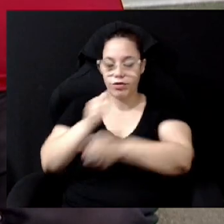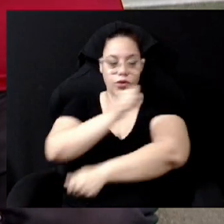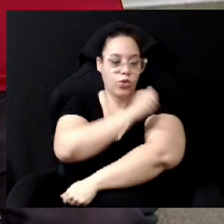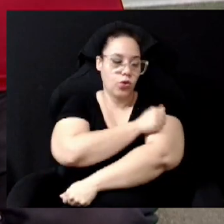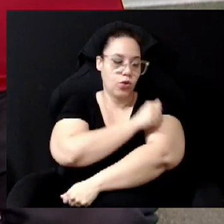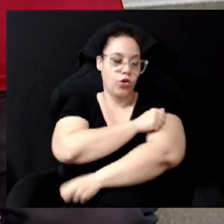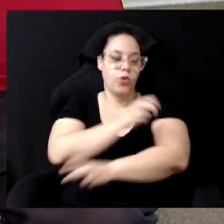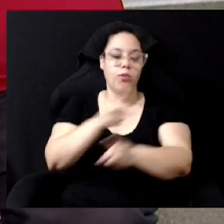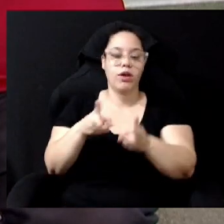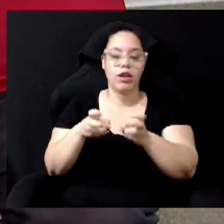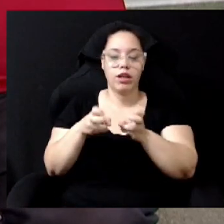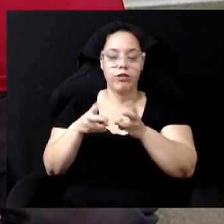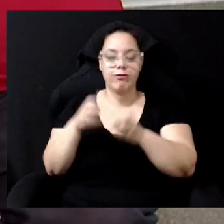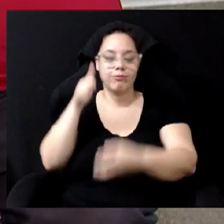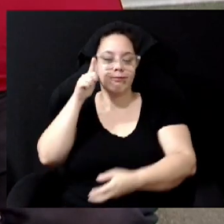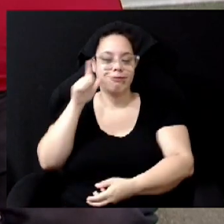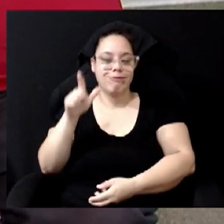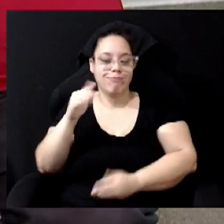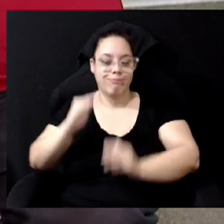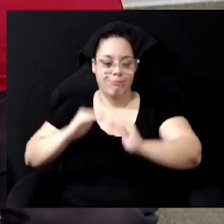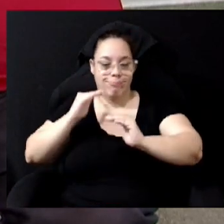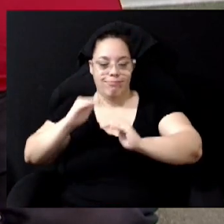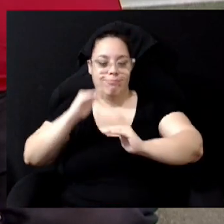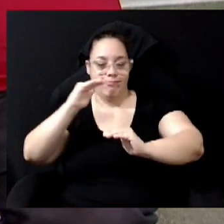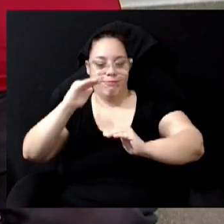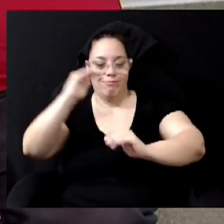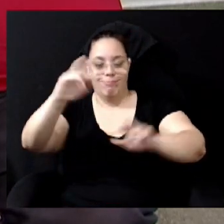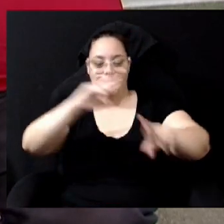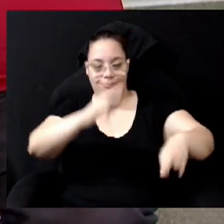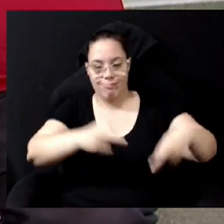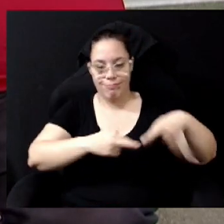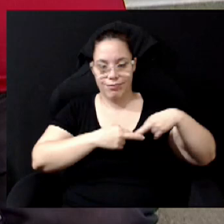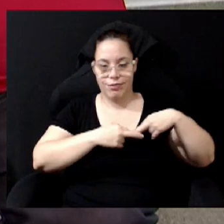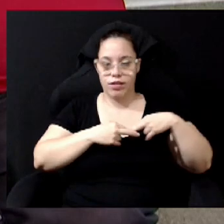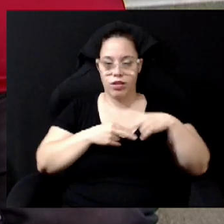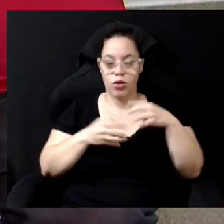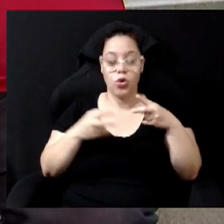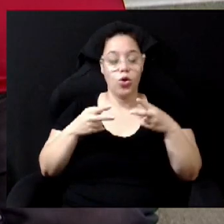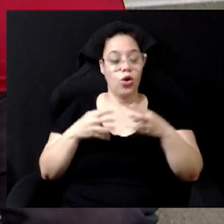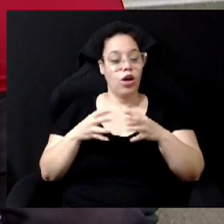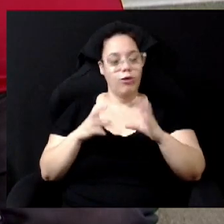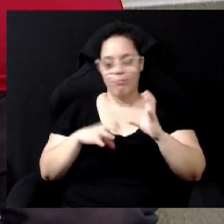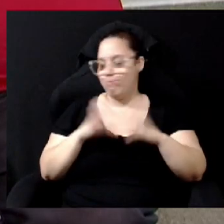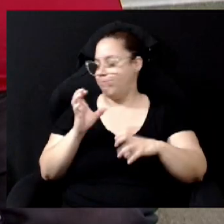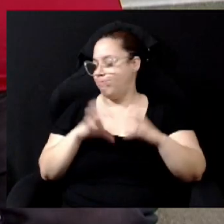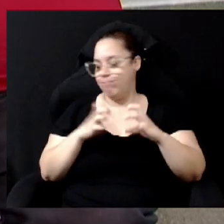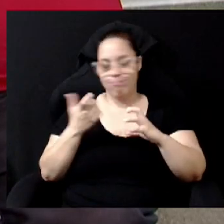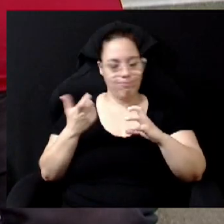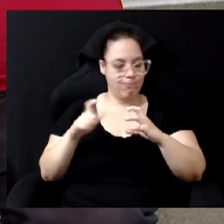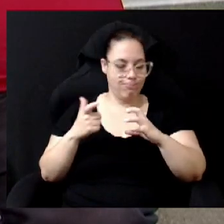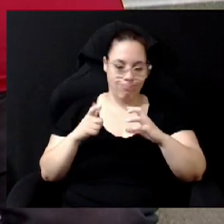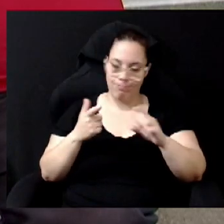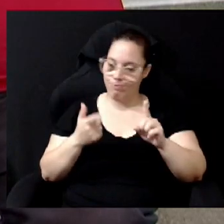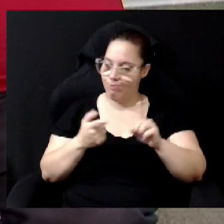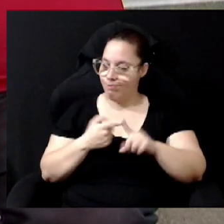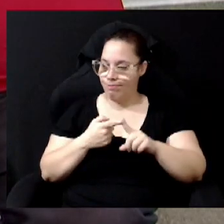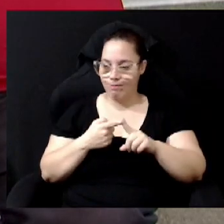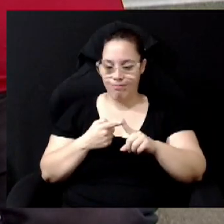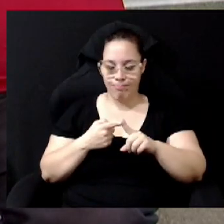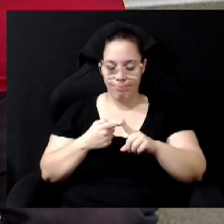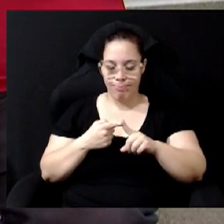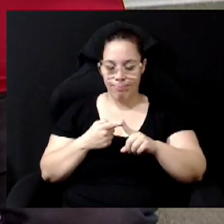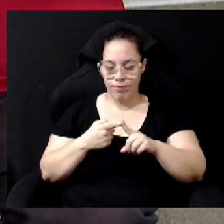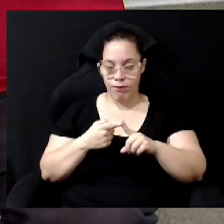gente consegue ter avanço nas relações. O conflito não vai deixar de existir, esse não é o objetivo. O objetivo nosso é como nós